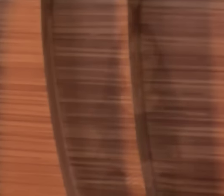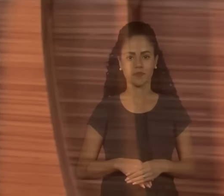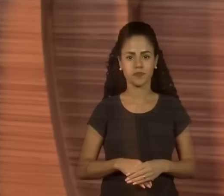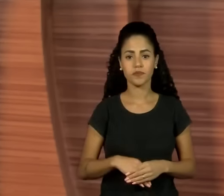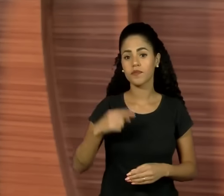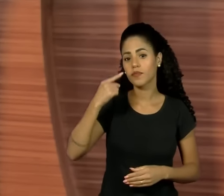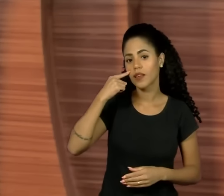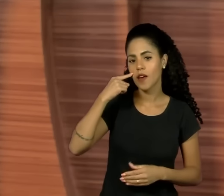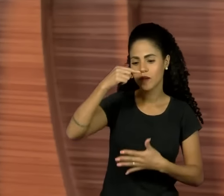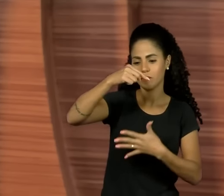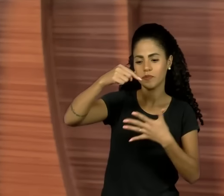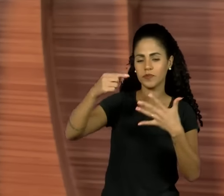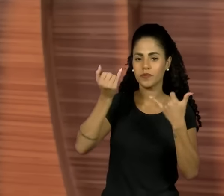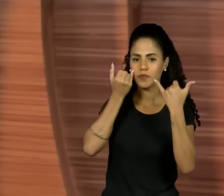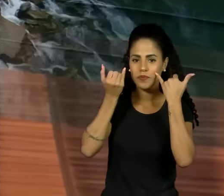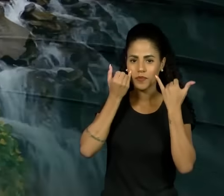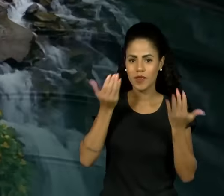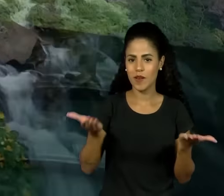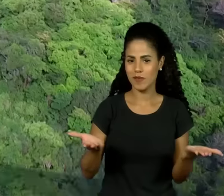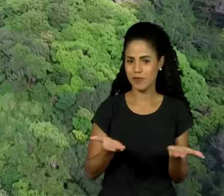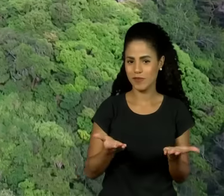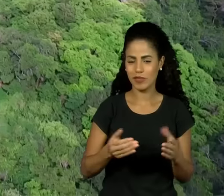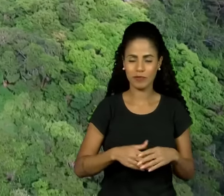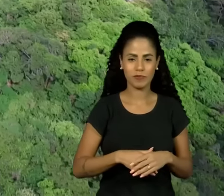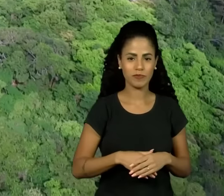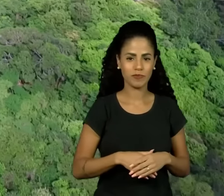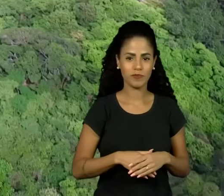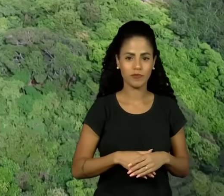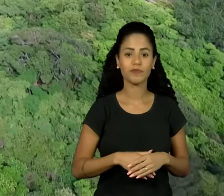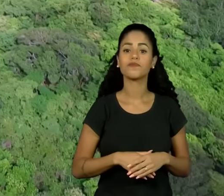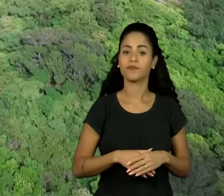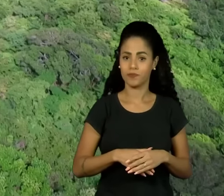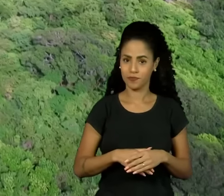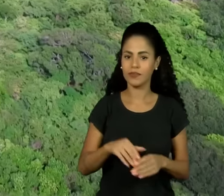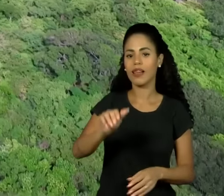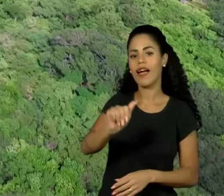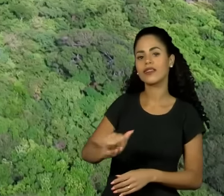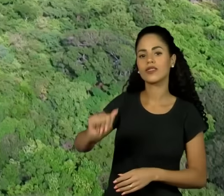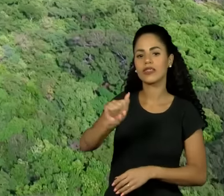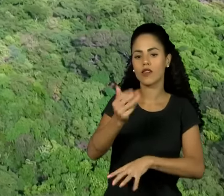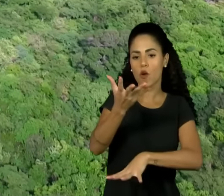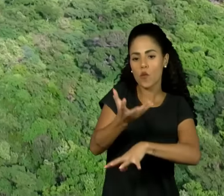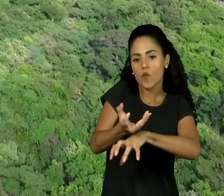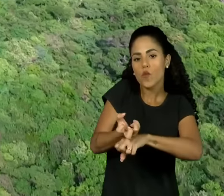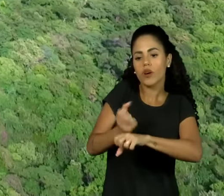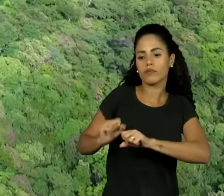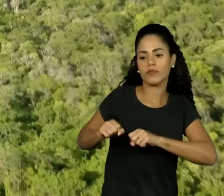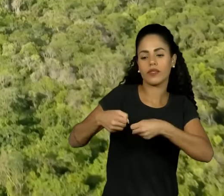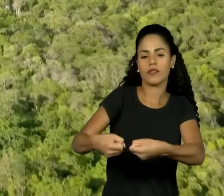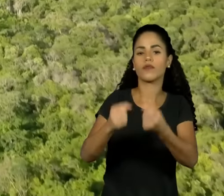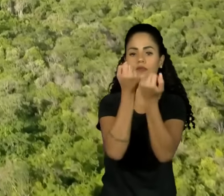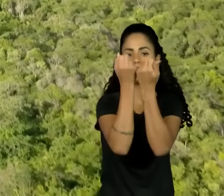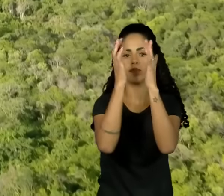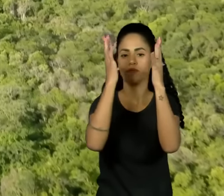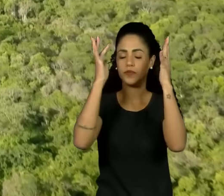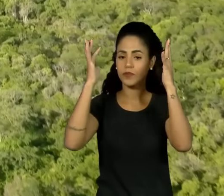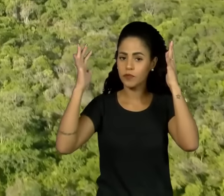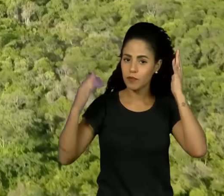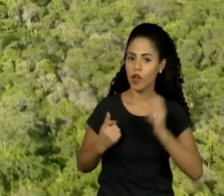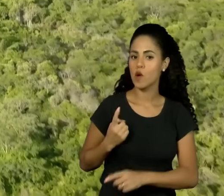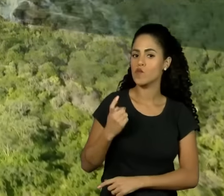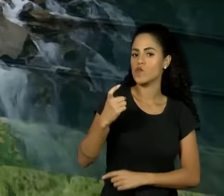Veja os destaques do programa de hoje. A Associação Caatinga defende a floresta considerada única